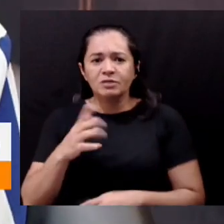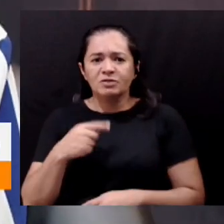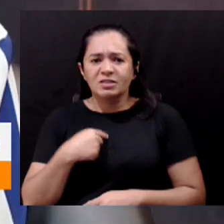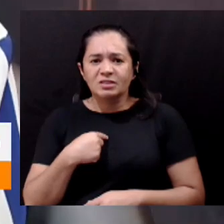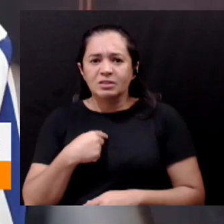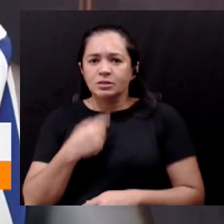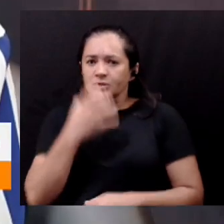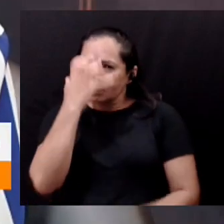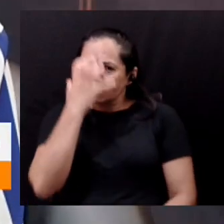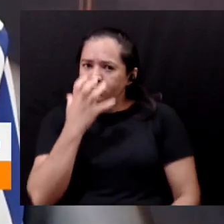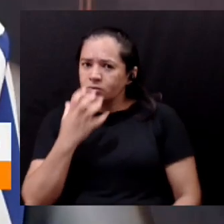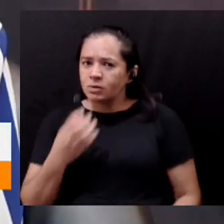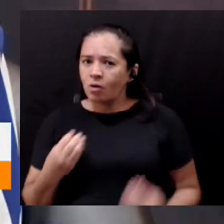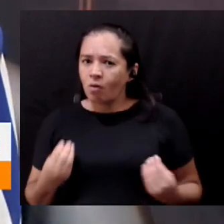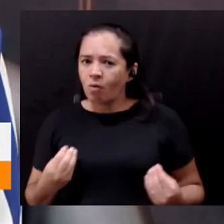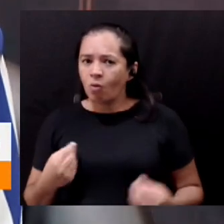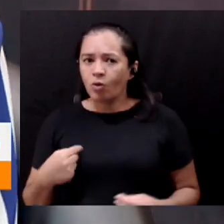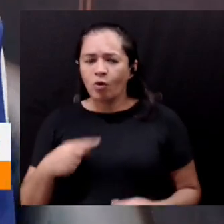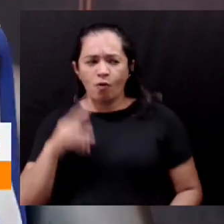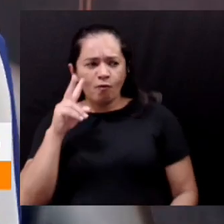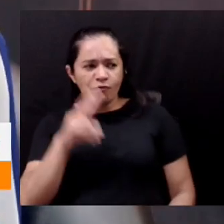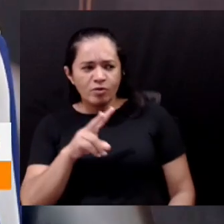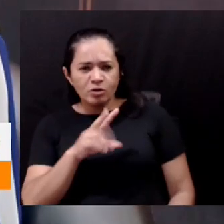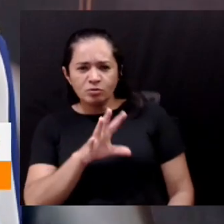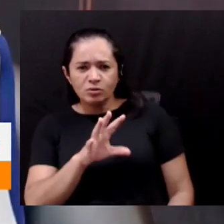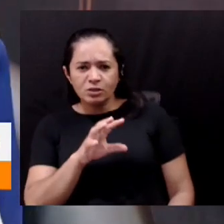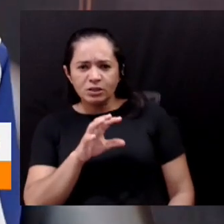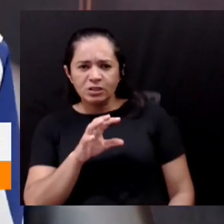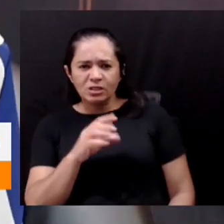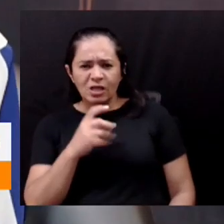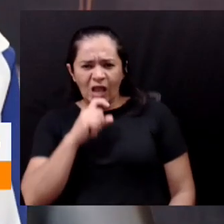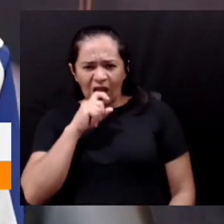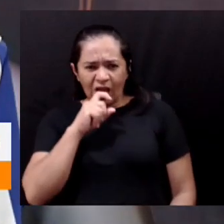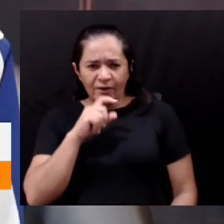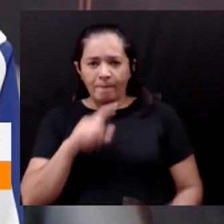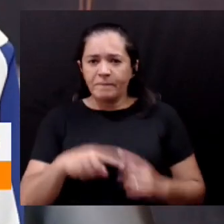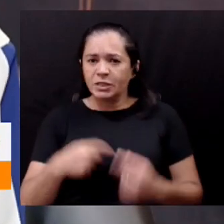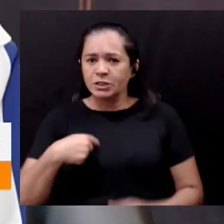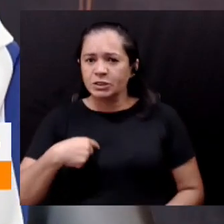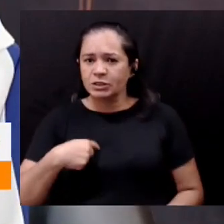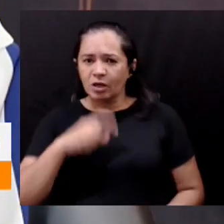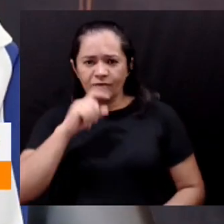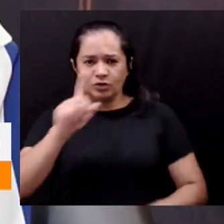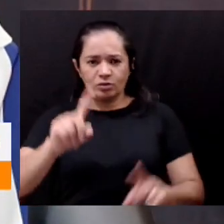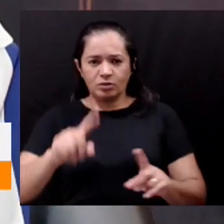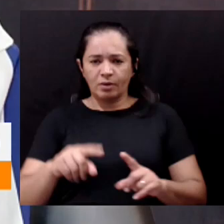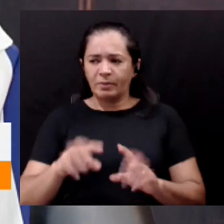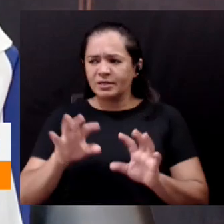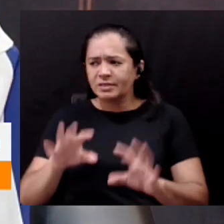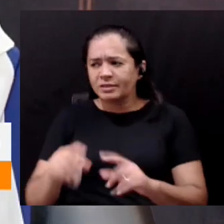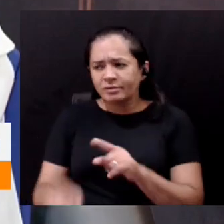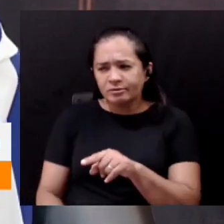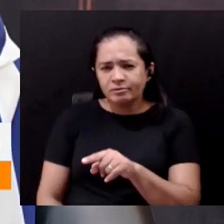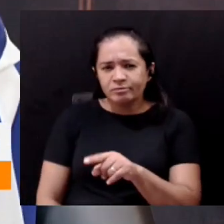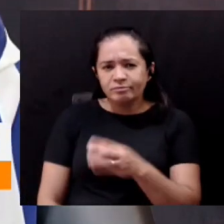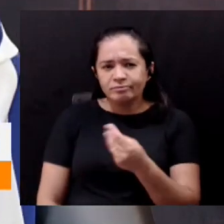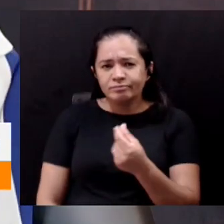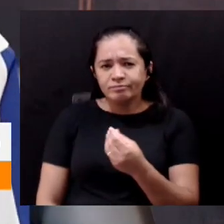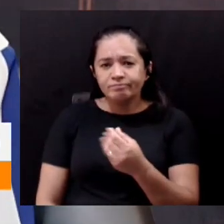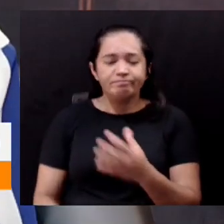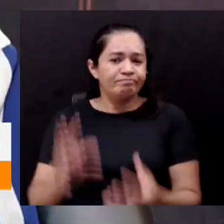né, Uhum, ou eu vejo uma situação: "Será que isso é inveja? Ah, não, mas eu não sou invejosa. Ah, mas será que isso é, enfim, né,